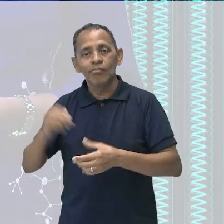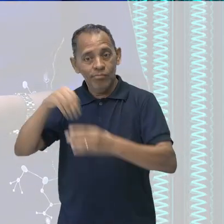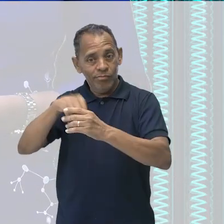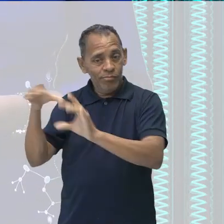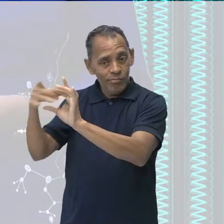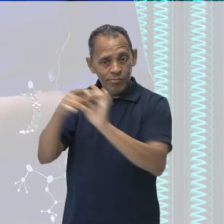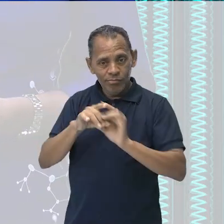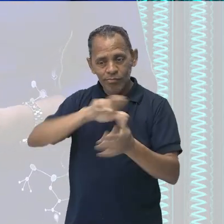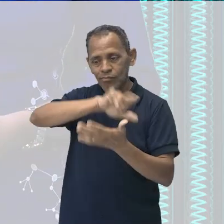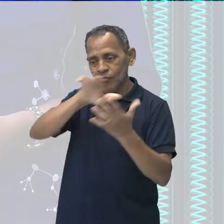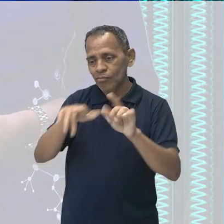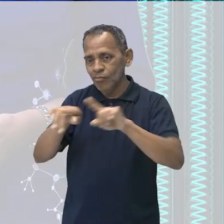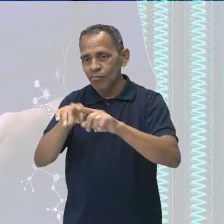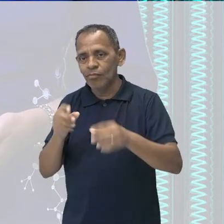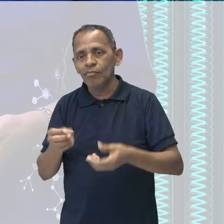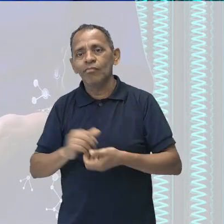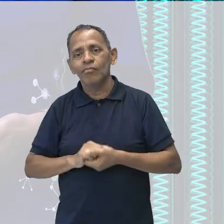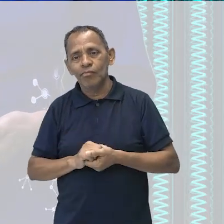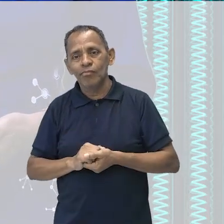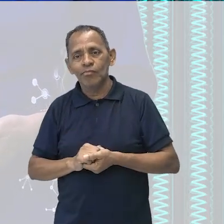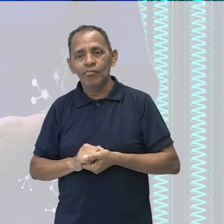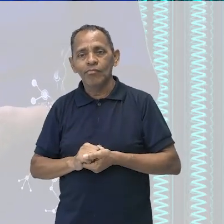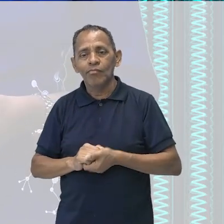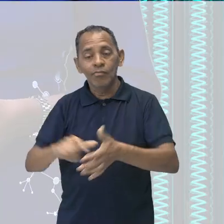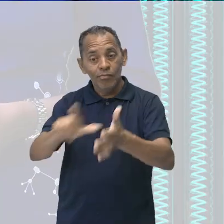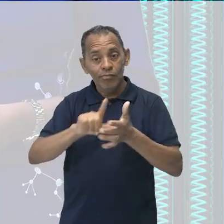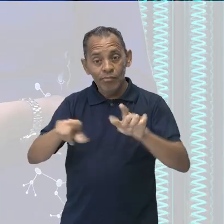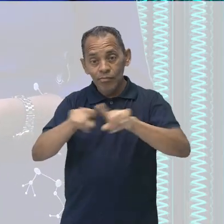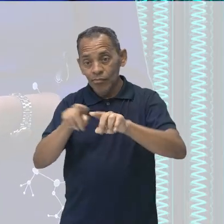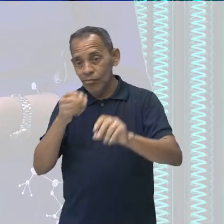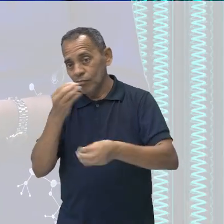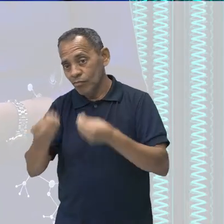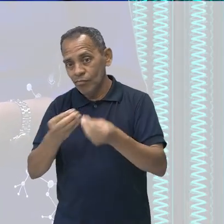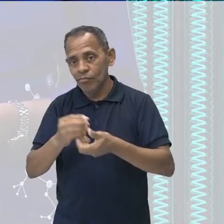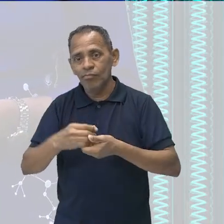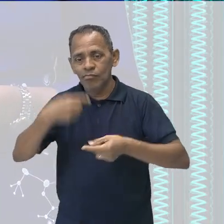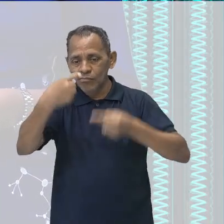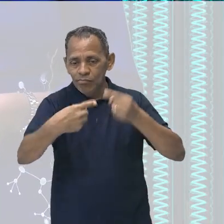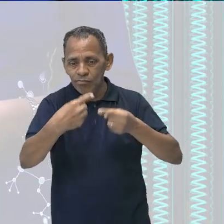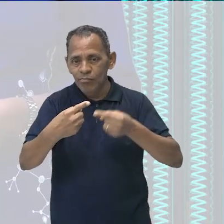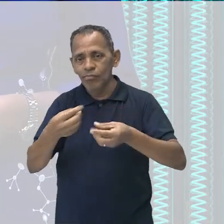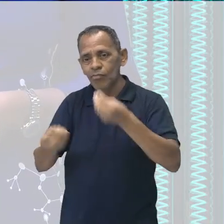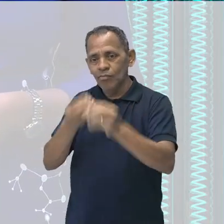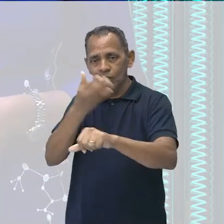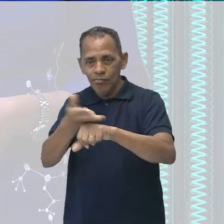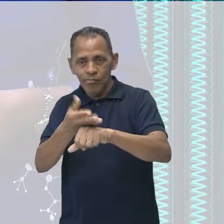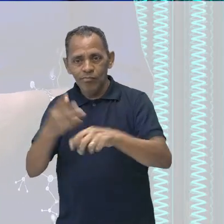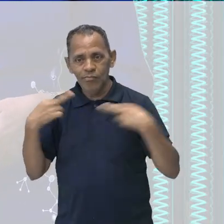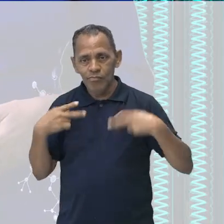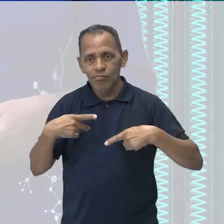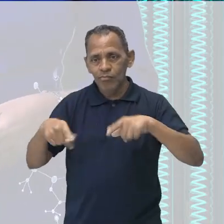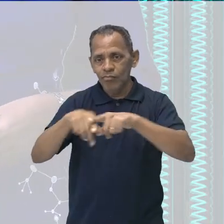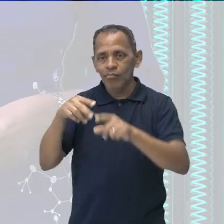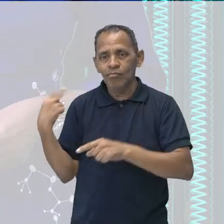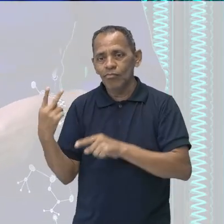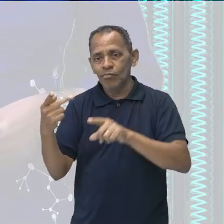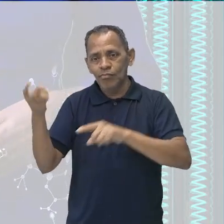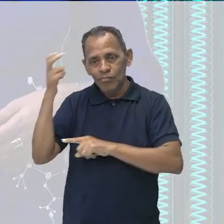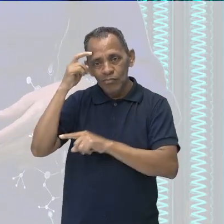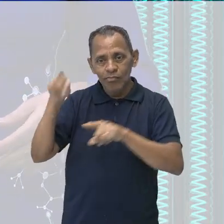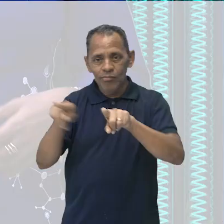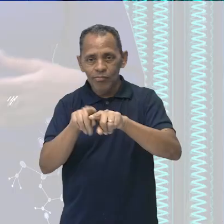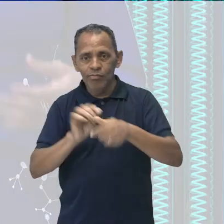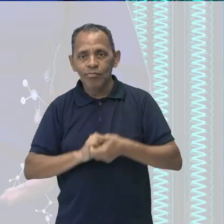e sociais em contextos variados e oferecem perspectivas únicas sobre a condição humana, valores e práticas